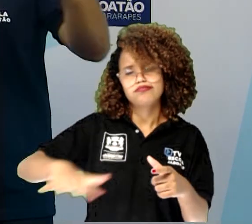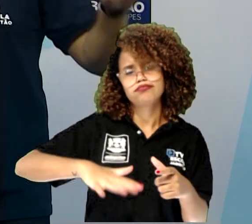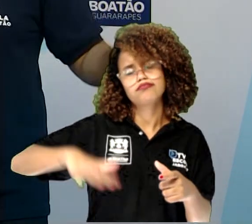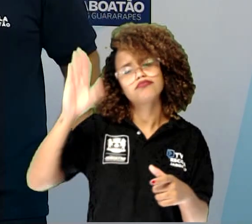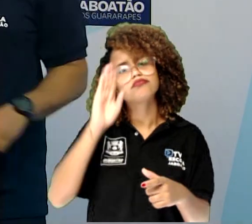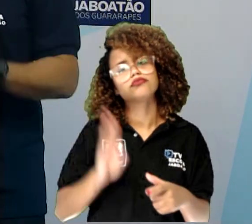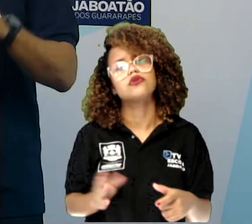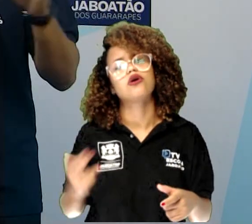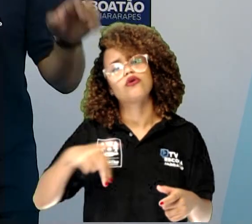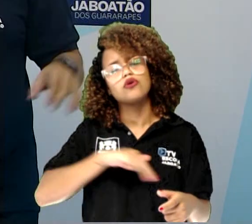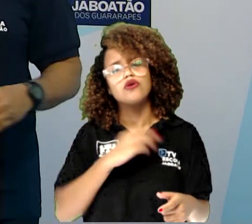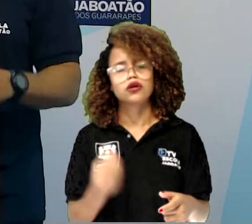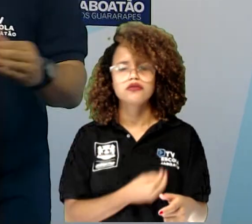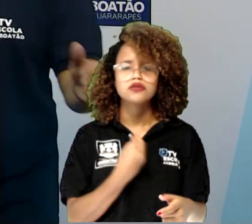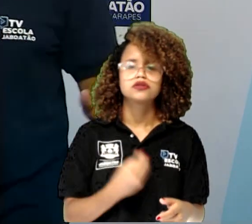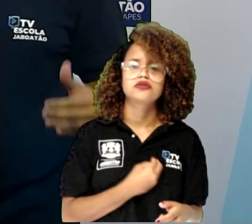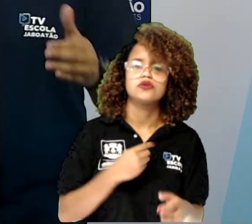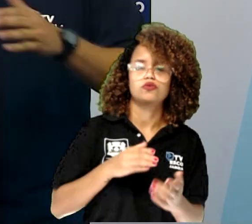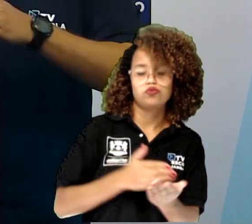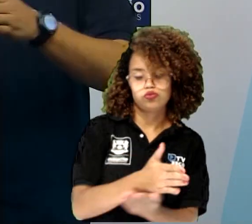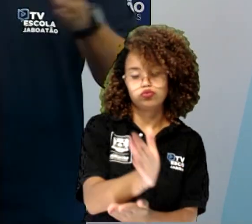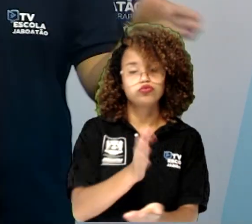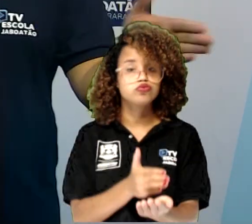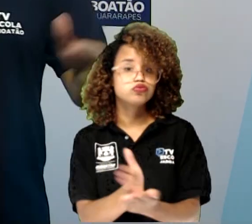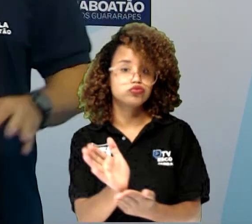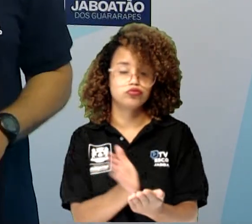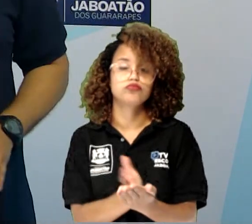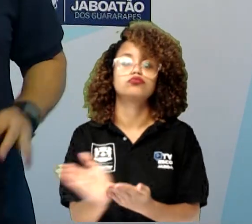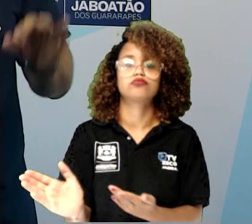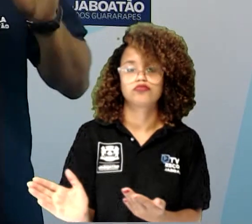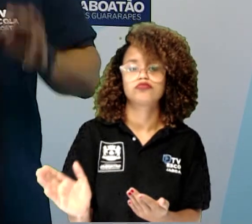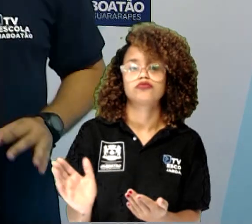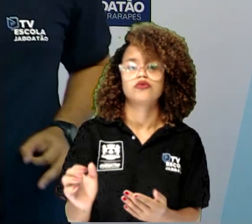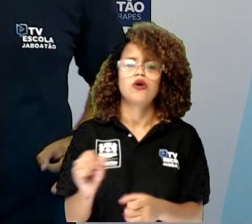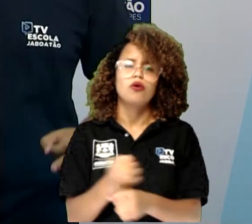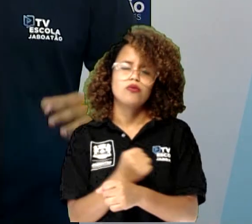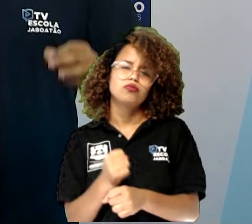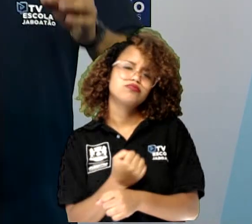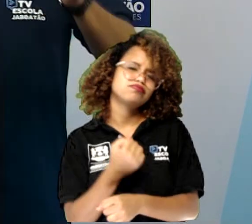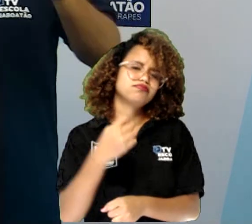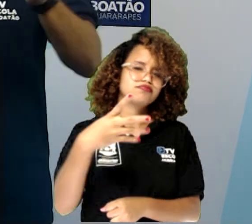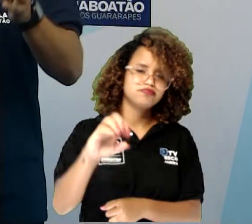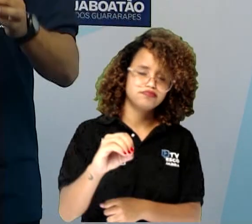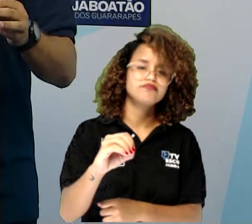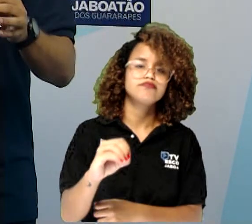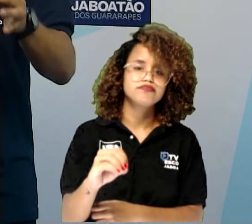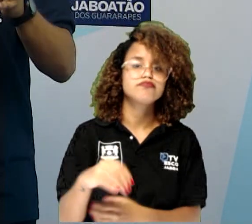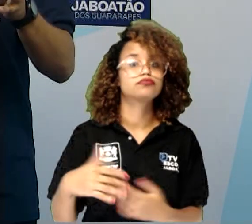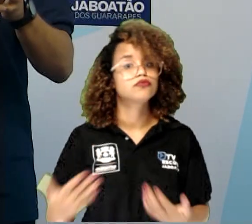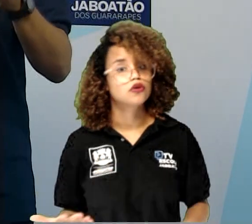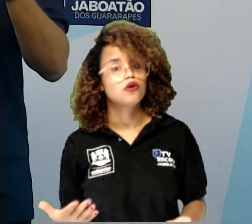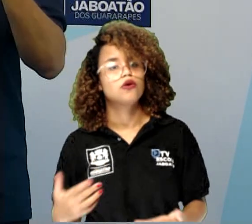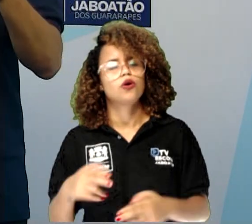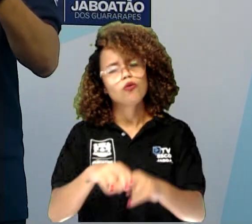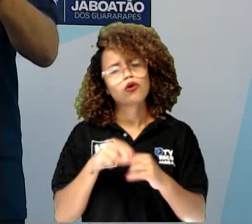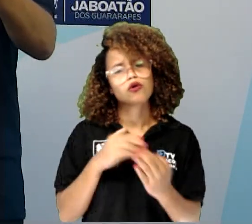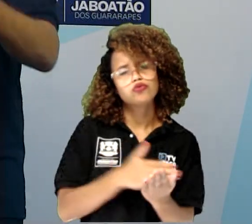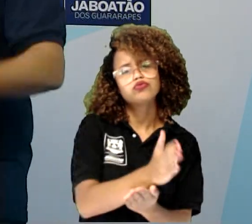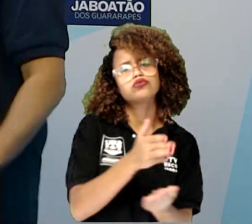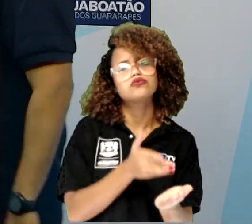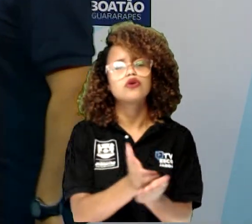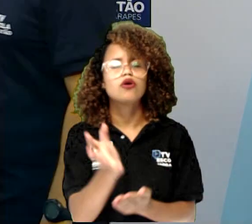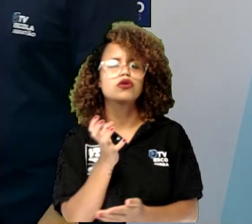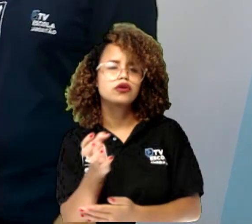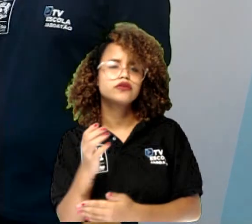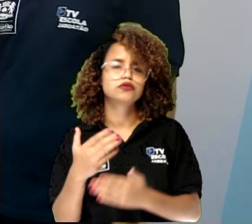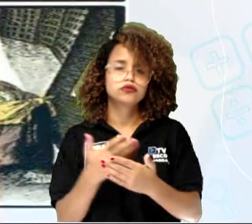nós vivenciamos aí essas migrações aí a partir dos anos 40. E é sobre esse fluxo migratório que eu quero que você